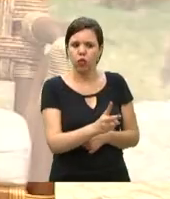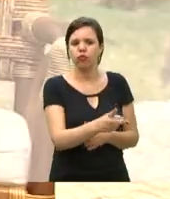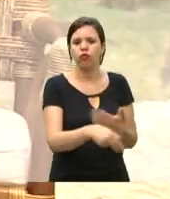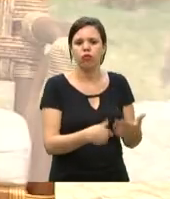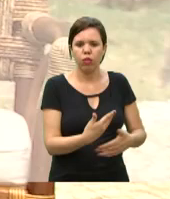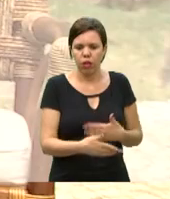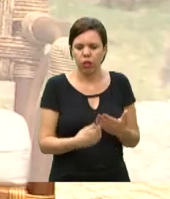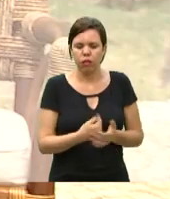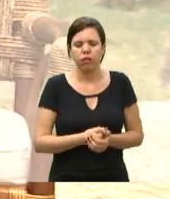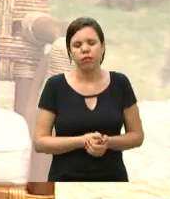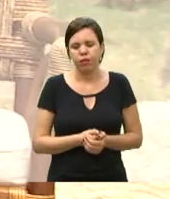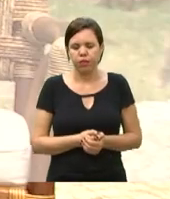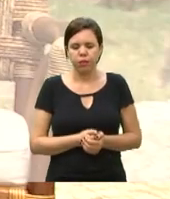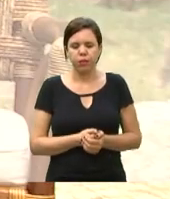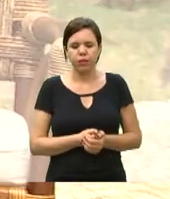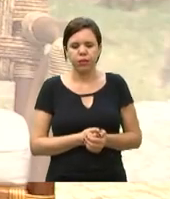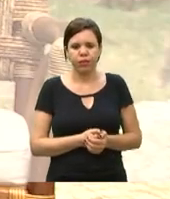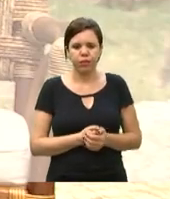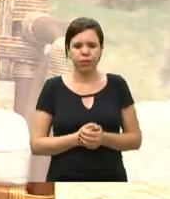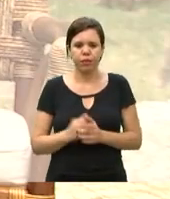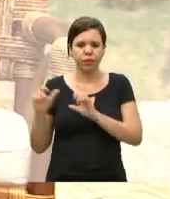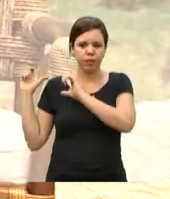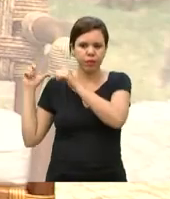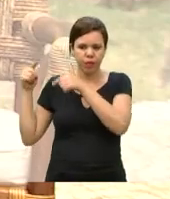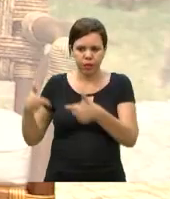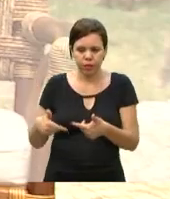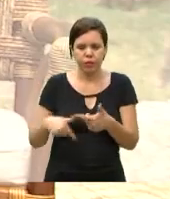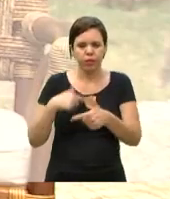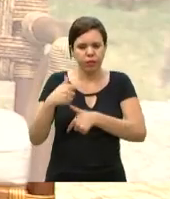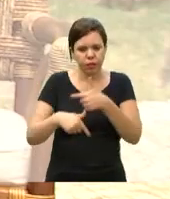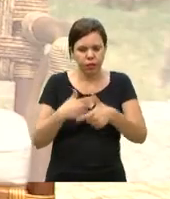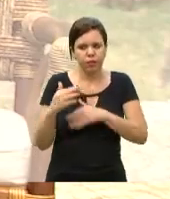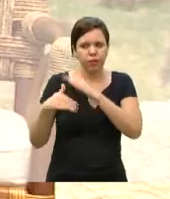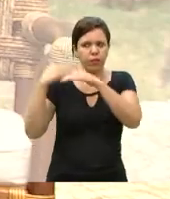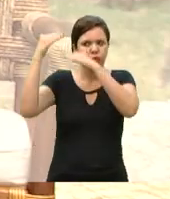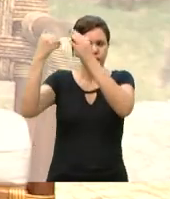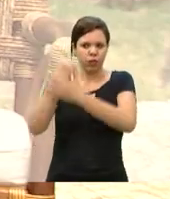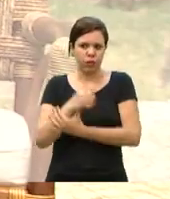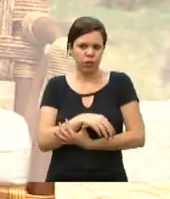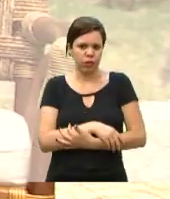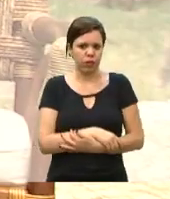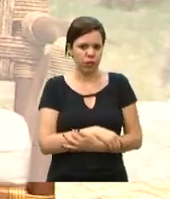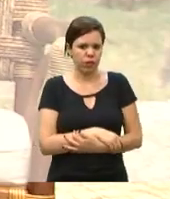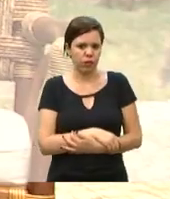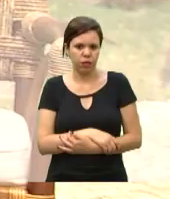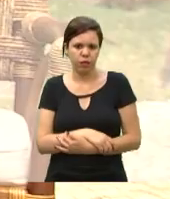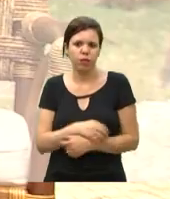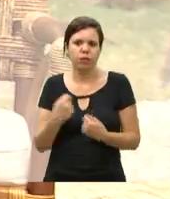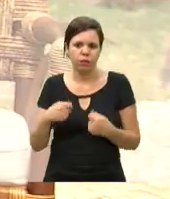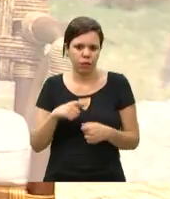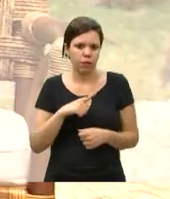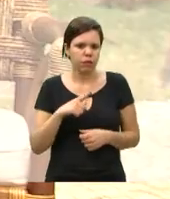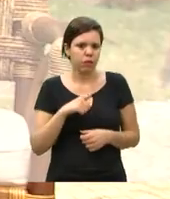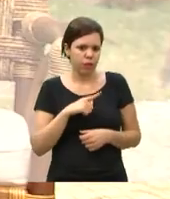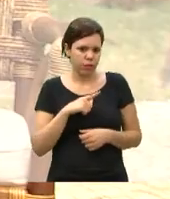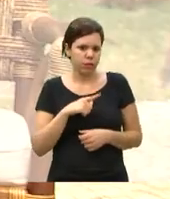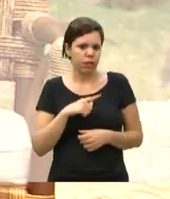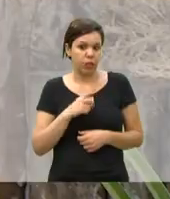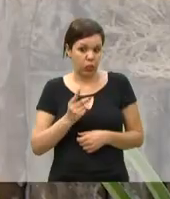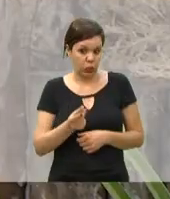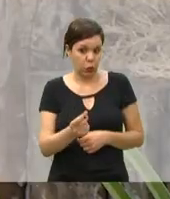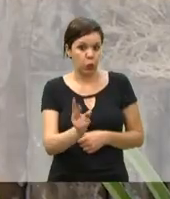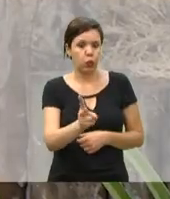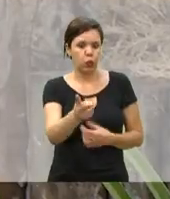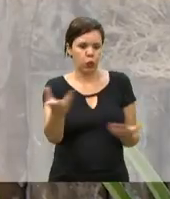Esse percurso, né, essa trajetória de evolução, ela tem que se dar de maneira